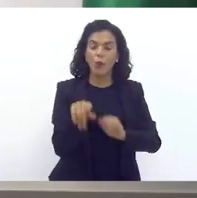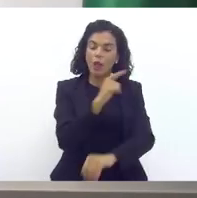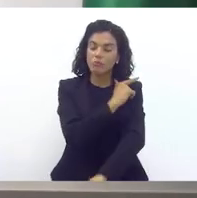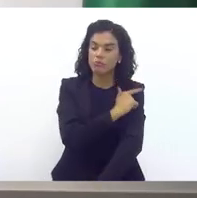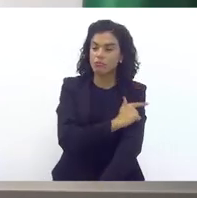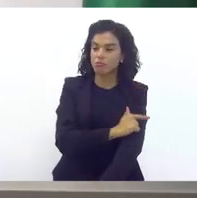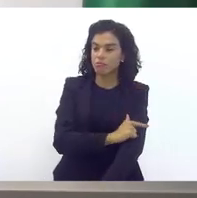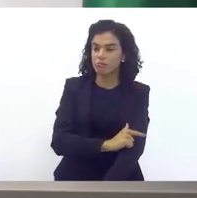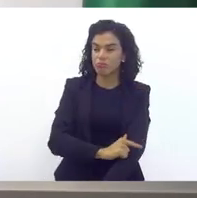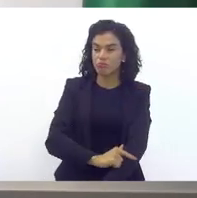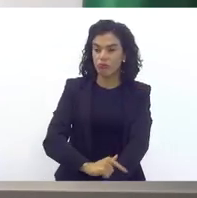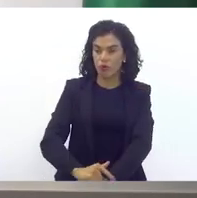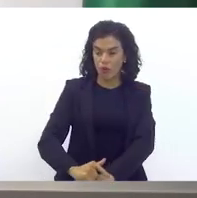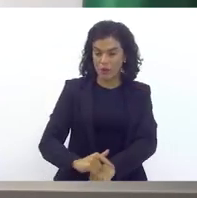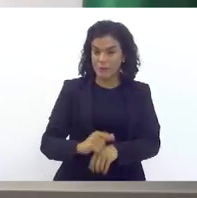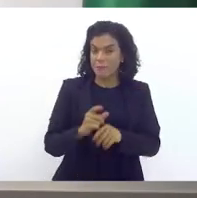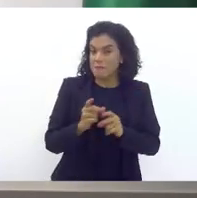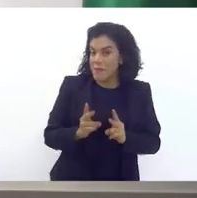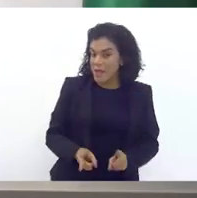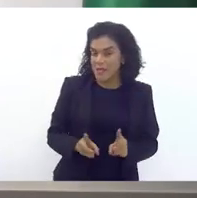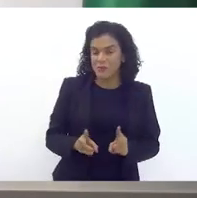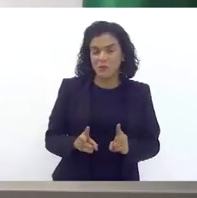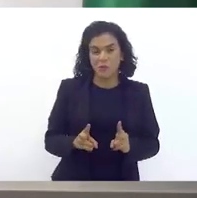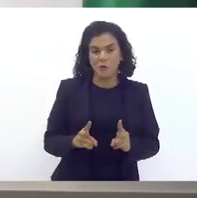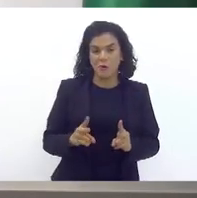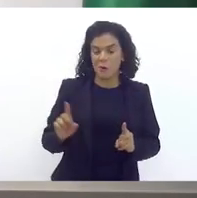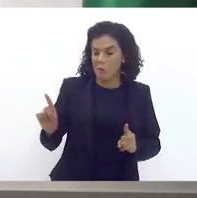cordialidade, embora as divergências